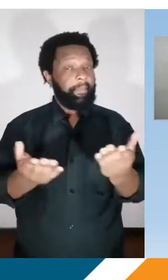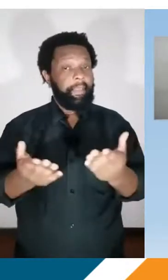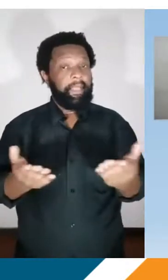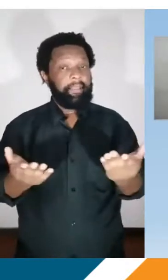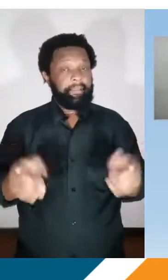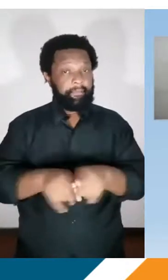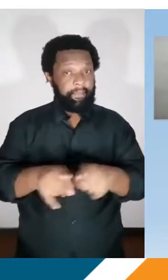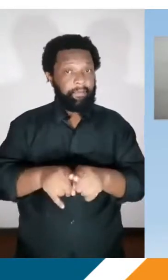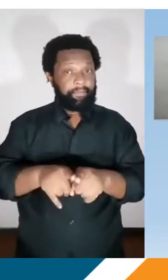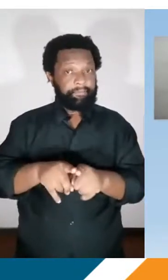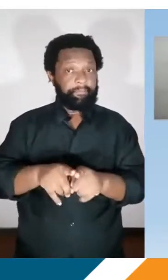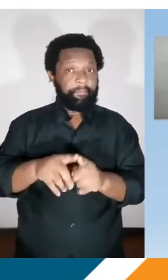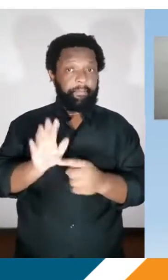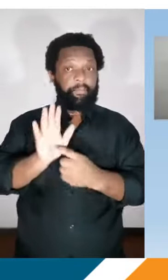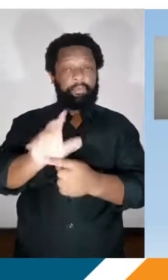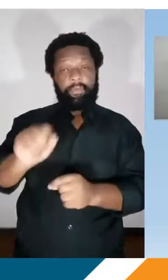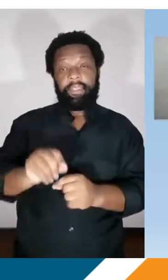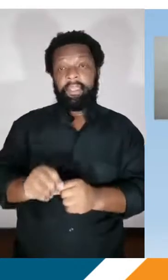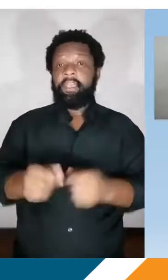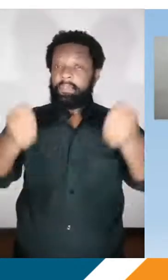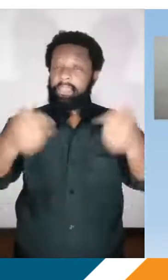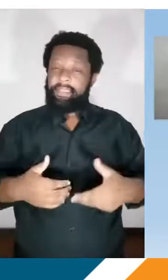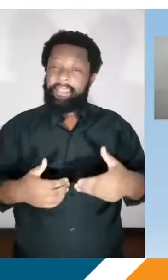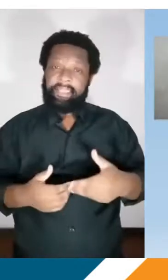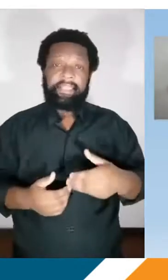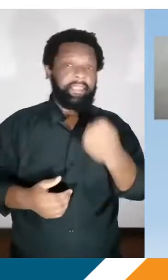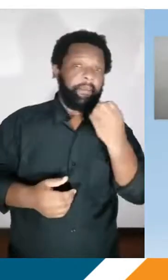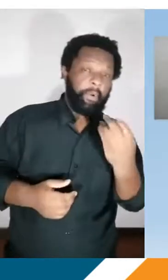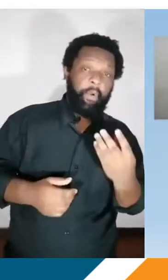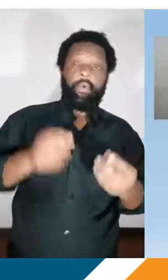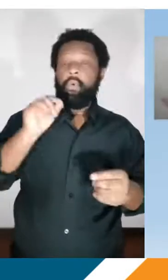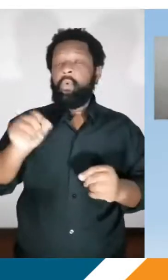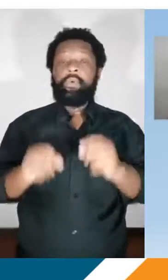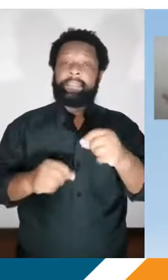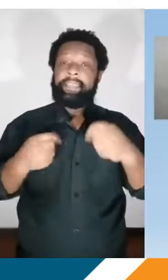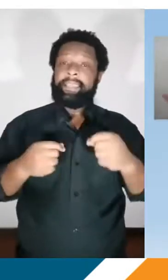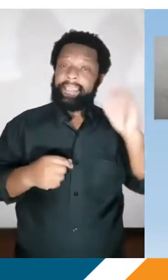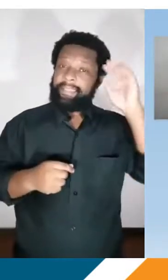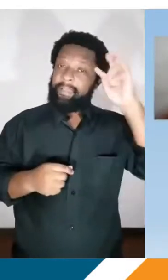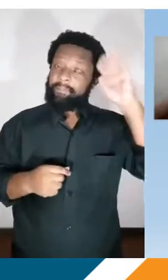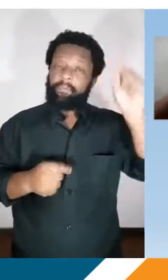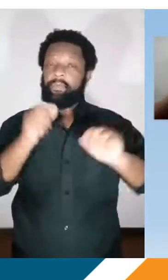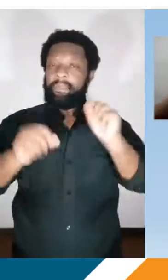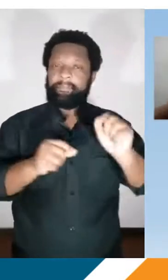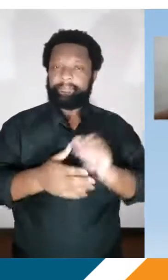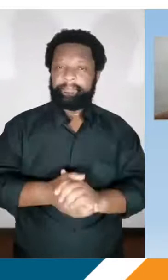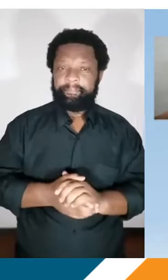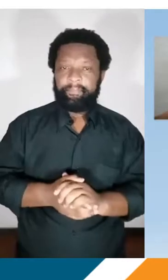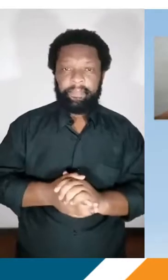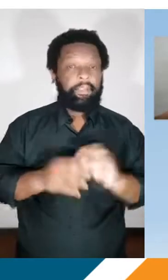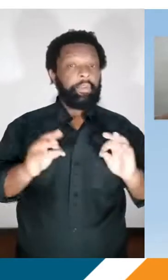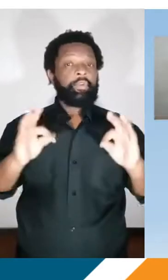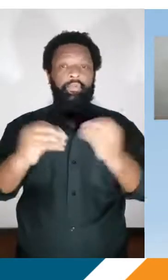Só para frisar aqui o seguinte, gente, quando eu falei para vocês de criar da mão, a gente sempre tenta associar essa ideia da mão para a gente ter uma dimensão do